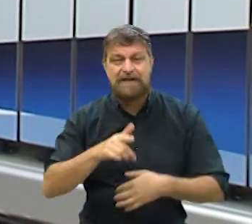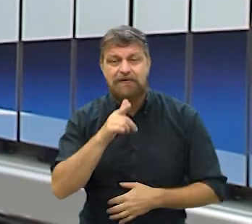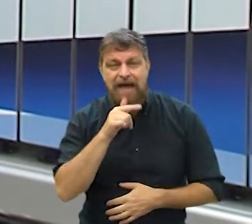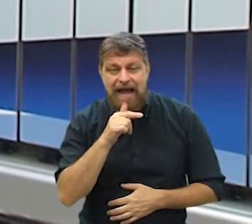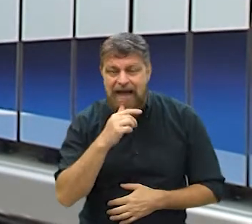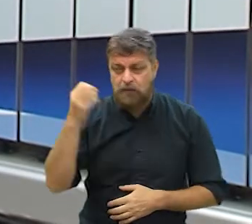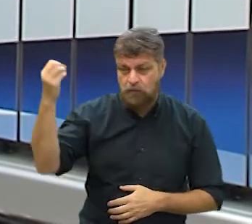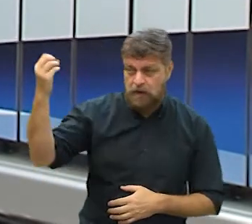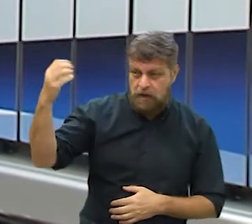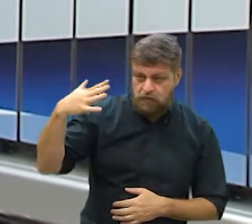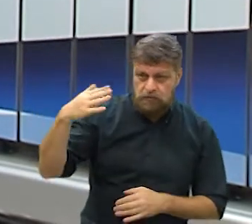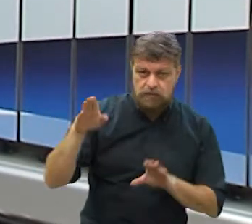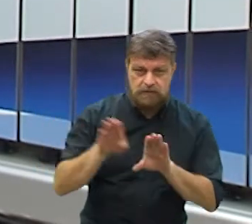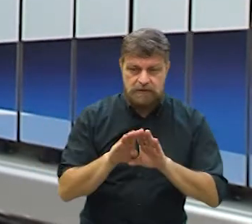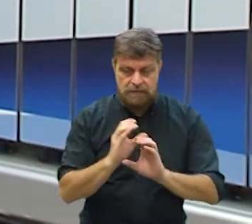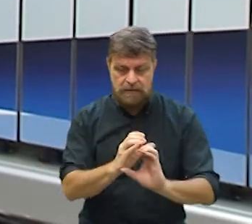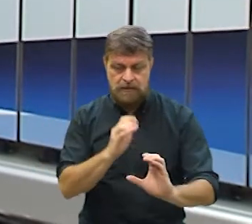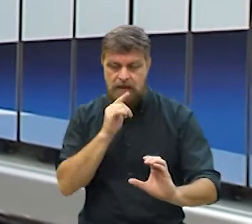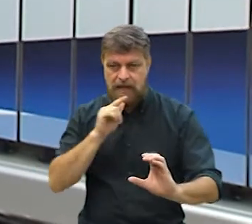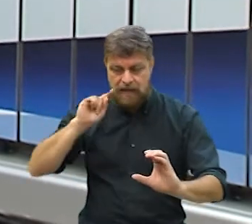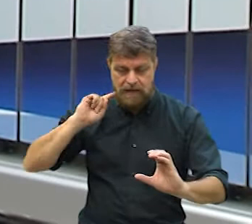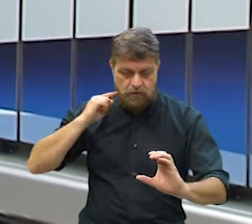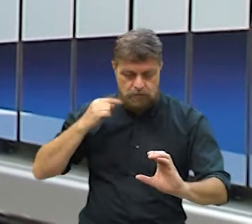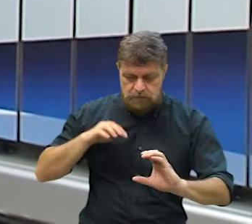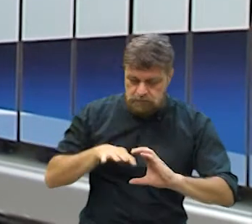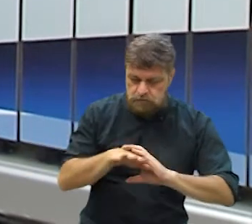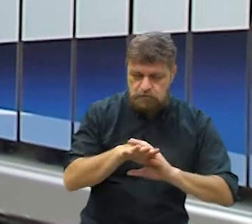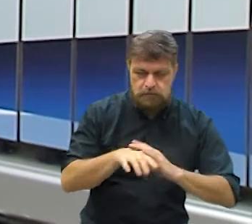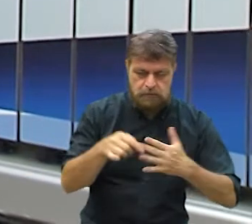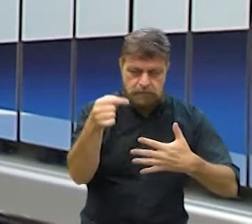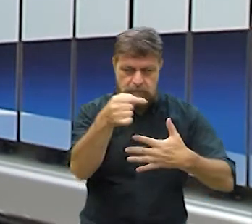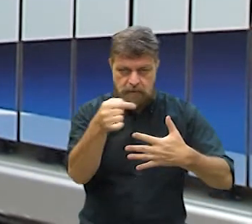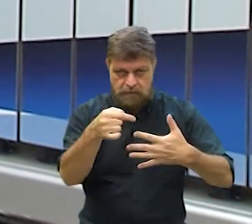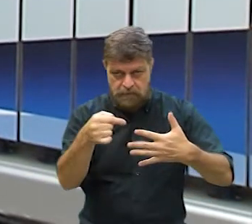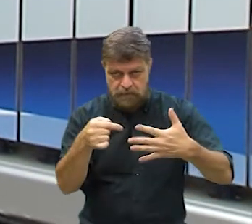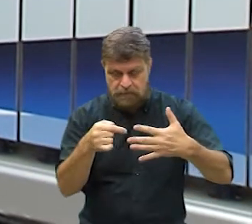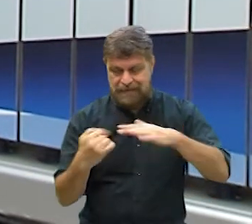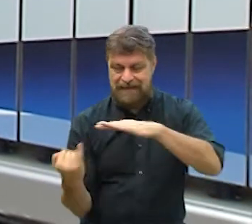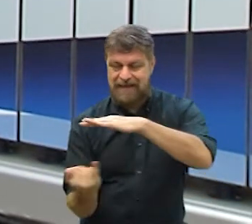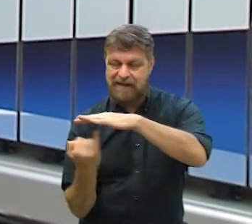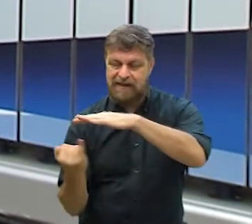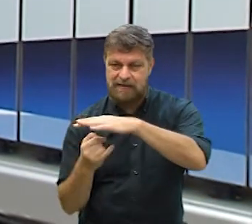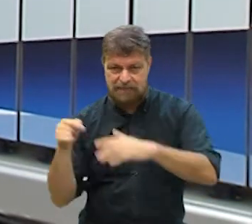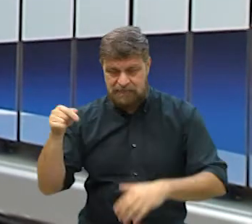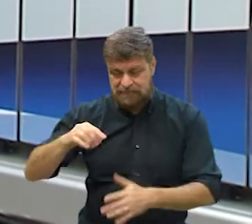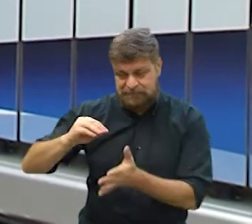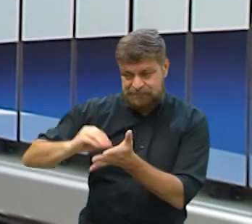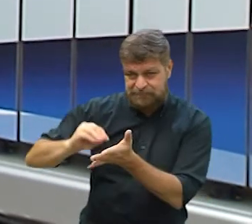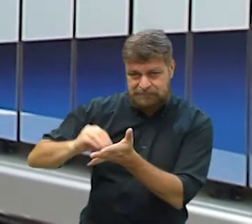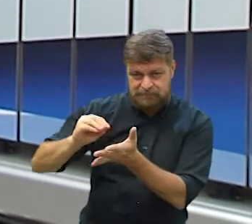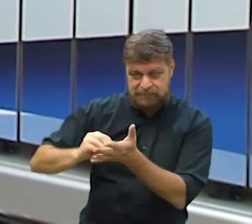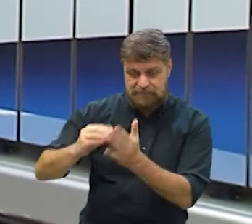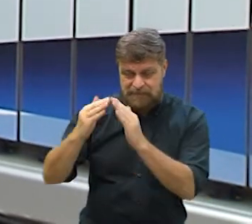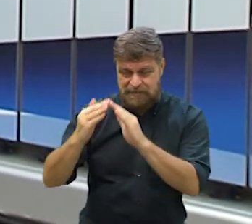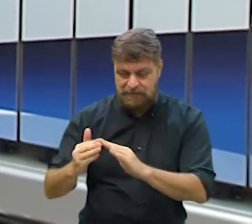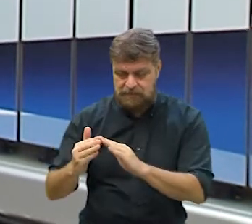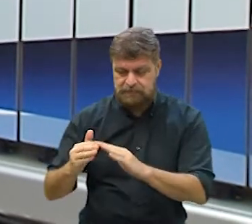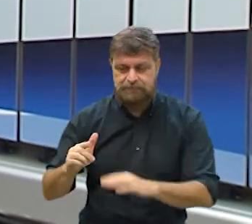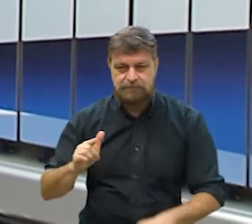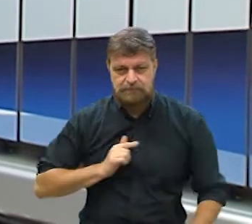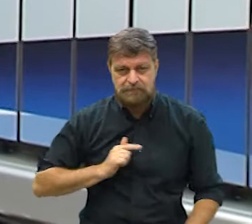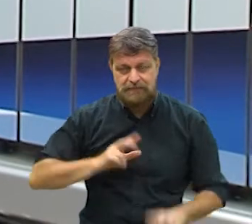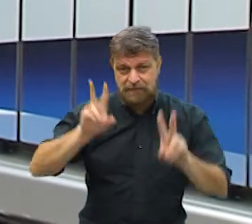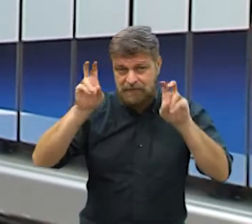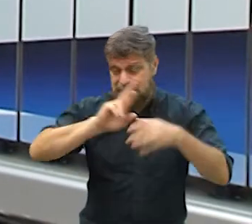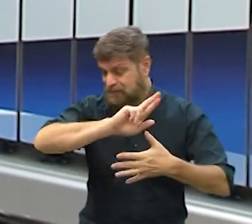água, sobre luz, sobre rede de esgoto, tudo o que envolve esta informalidade sobre estes imóveis que estão irregulares.